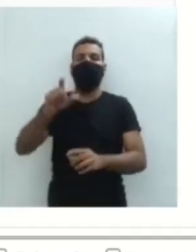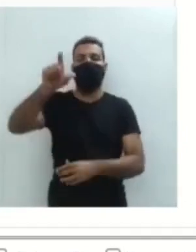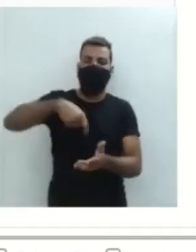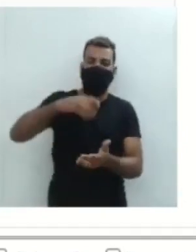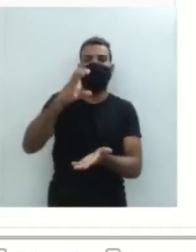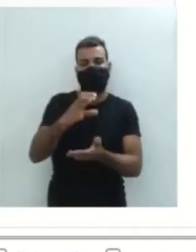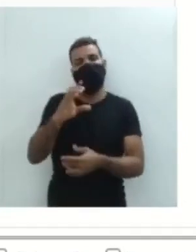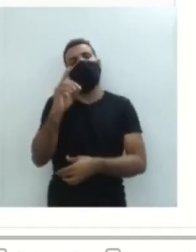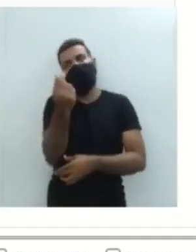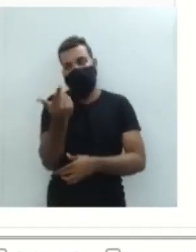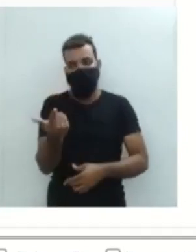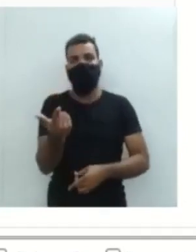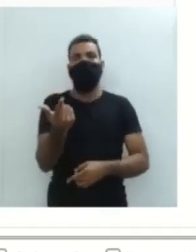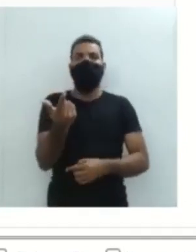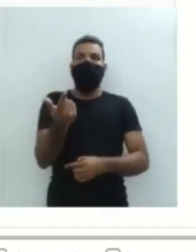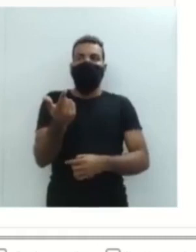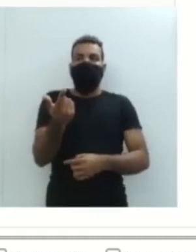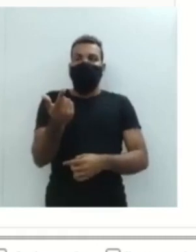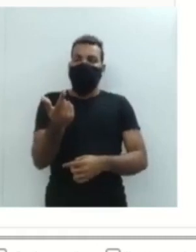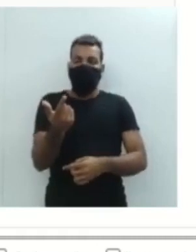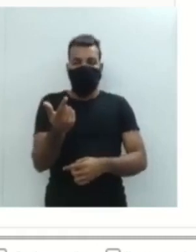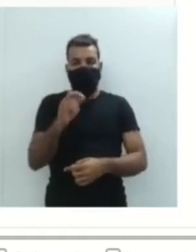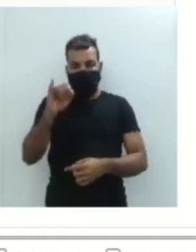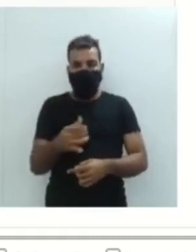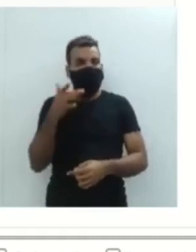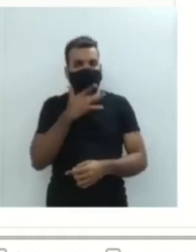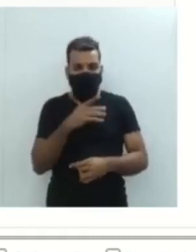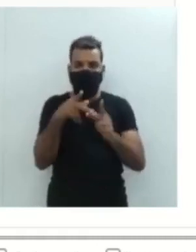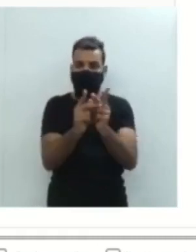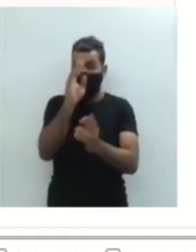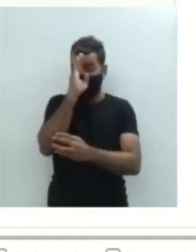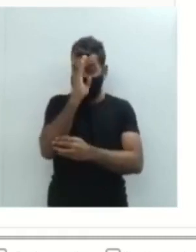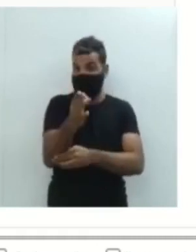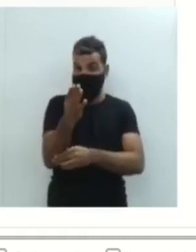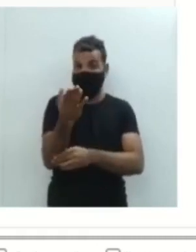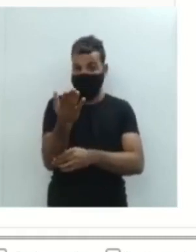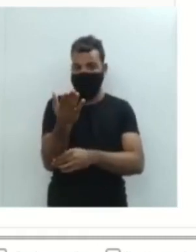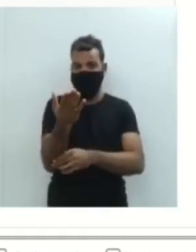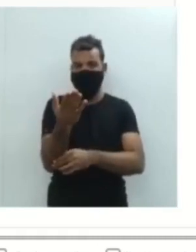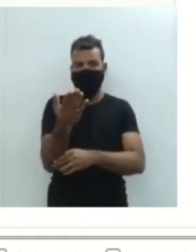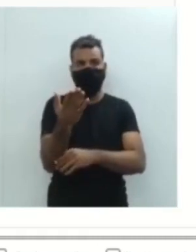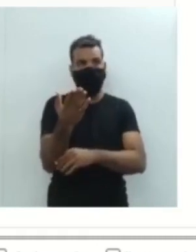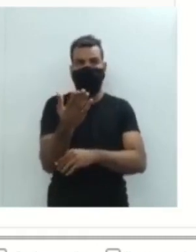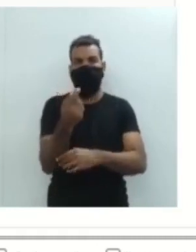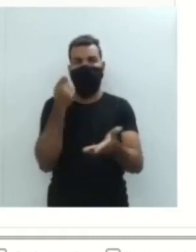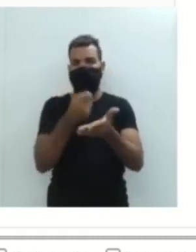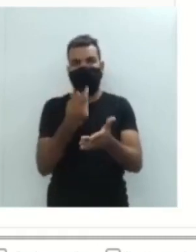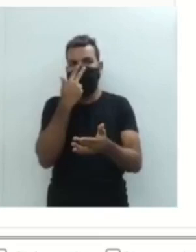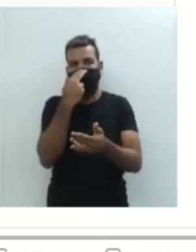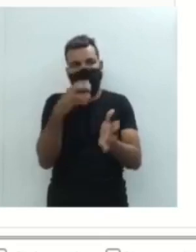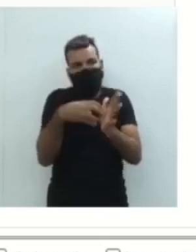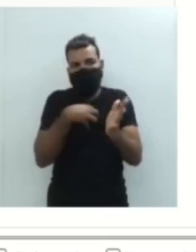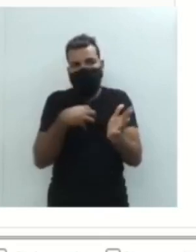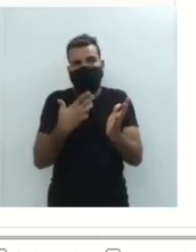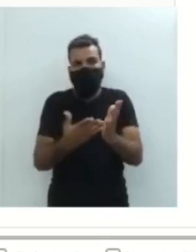cartão de crédito débito dinheiro aproveita o nosso delicioso prato principal que chama a mesma forma de pagamento de